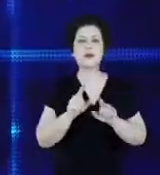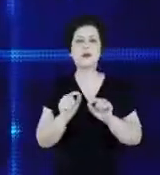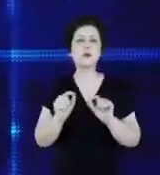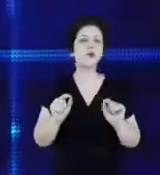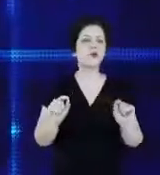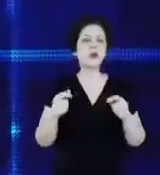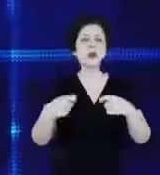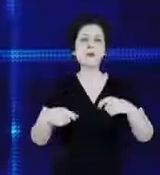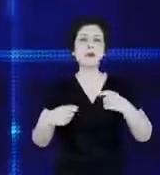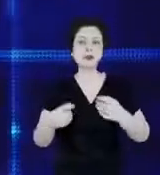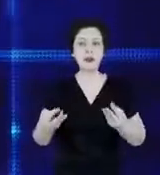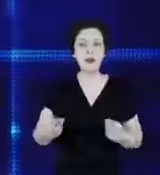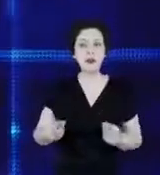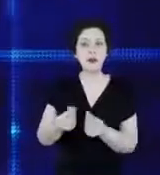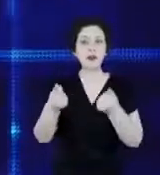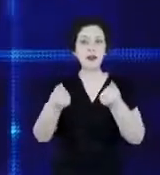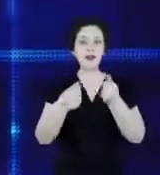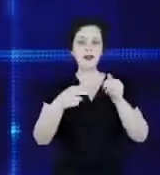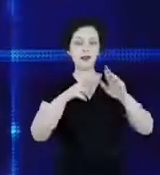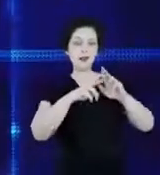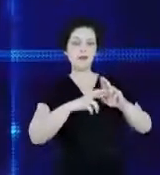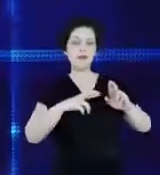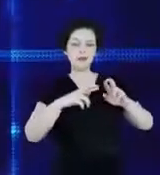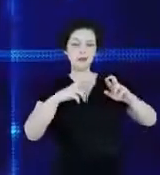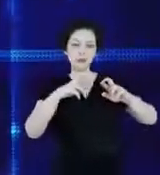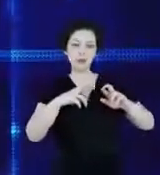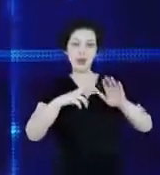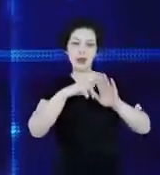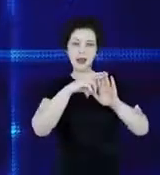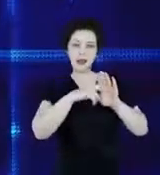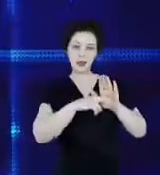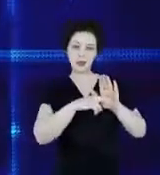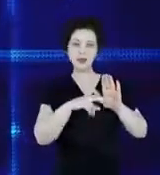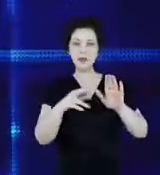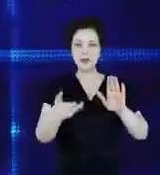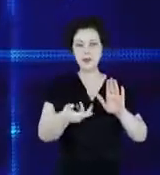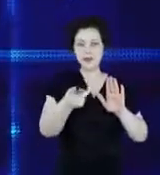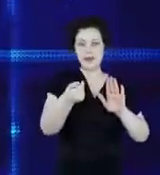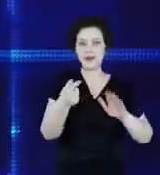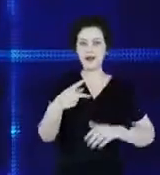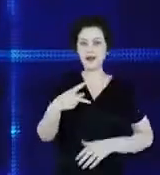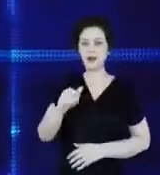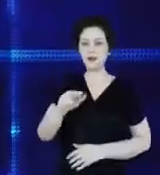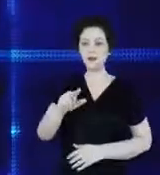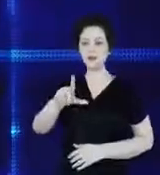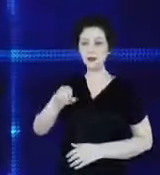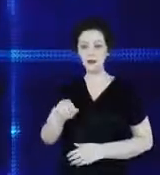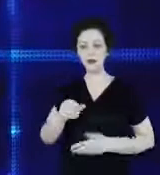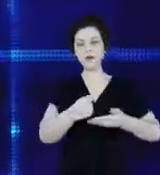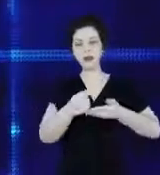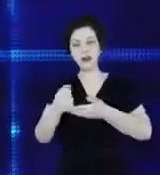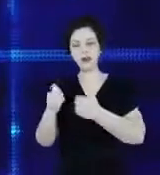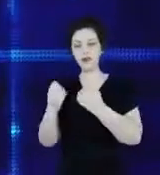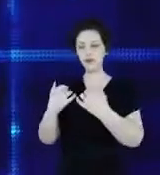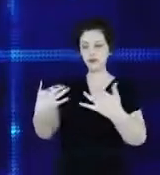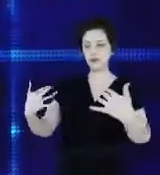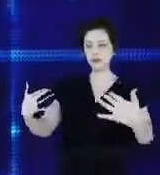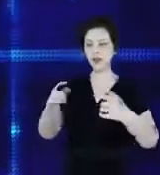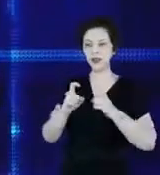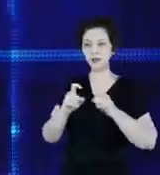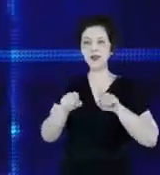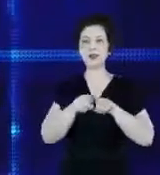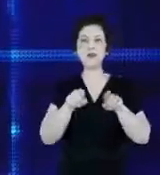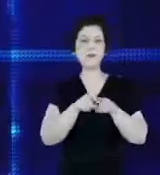gente aprimorar os regulamentos. Então, eu quero agradecer aqui, acho que o Paulo deve levar isso tanto na audiência pública quanto formalmente na consulta